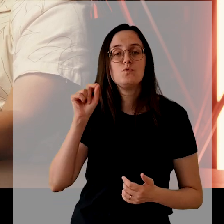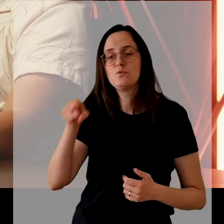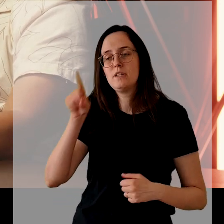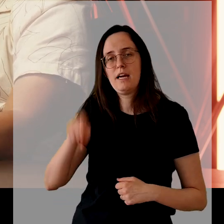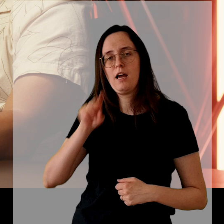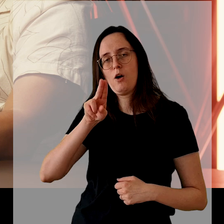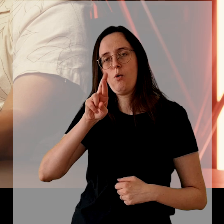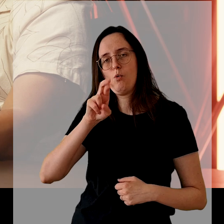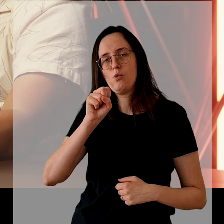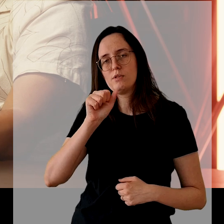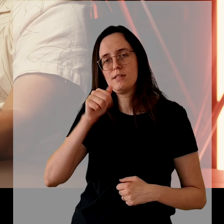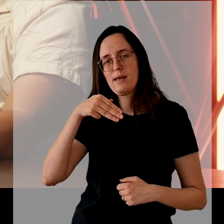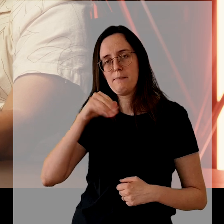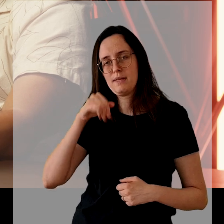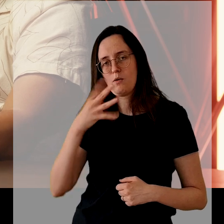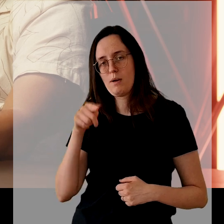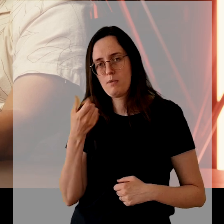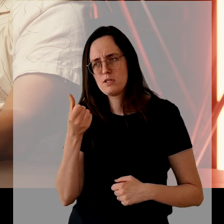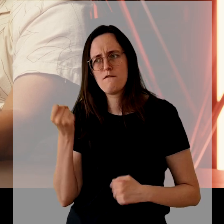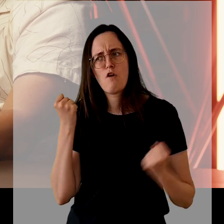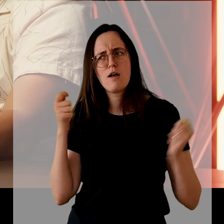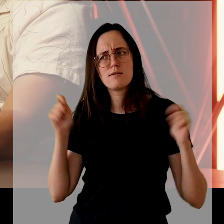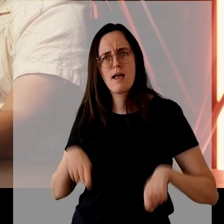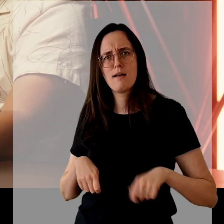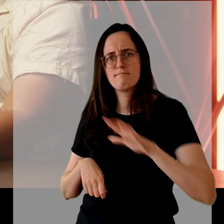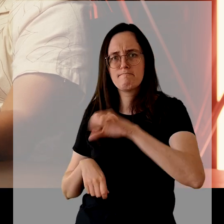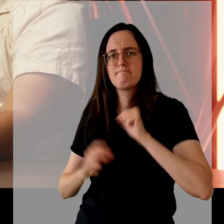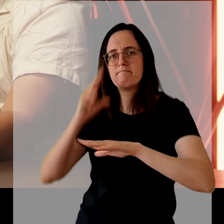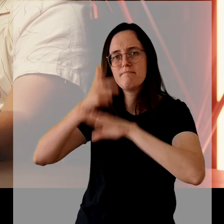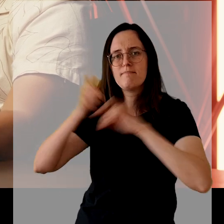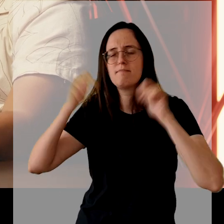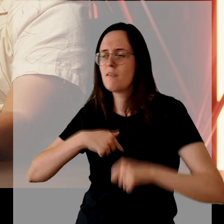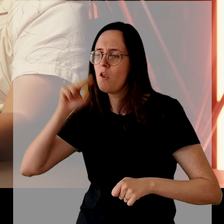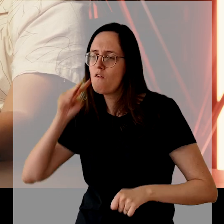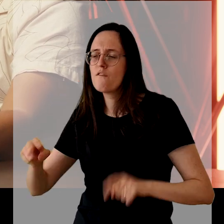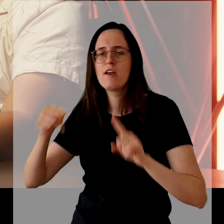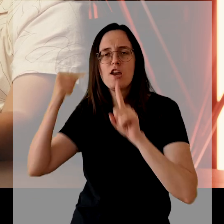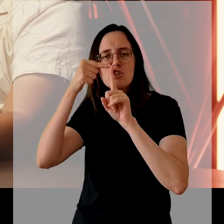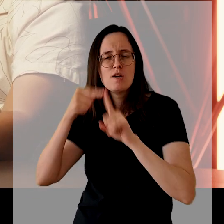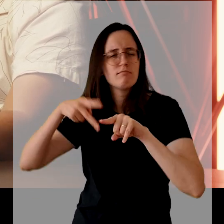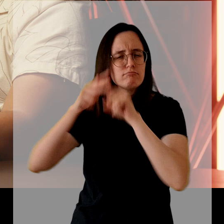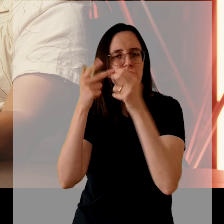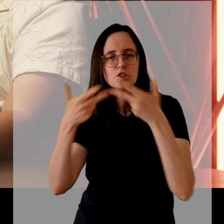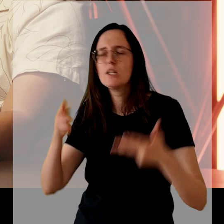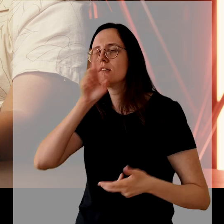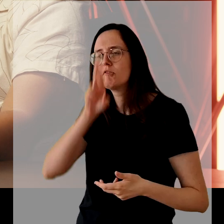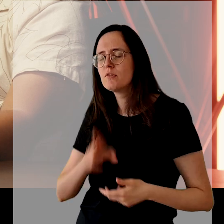Ursa Mini 4.6 como uma possibilidade forte, uma candidata forte, porque eu vi os specs, eu vi o